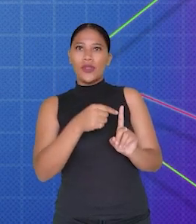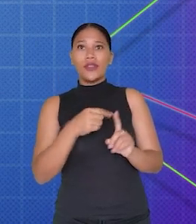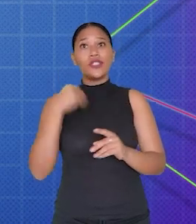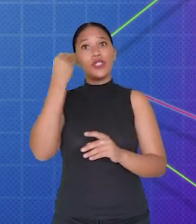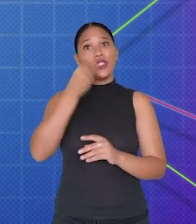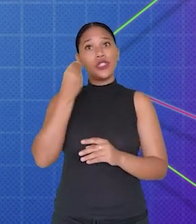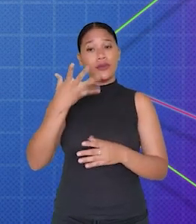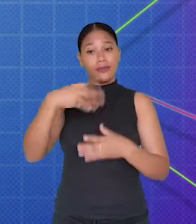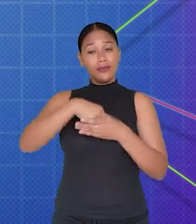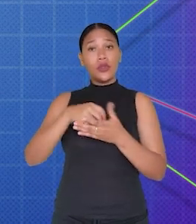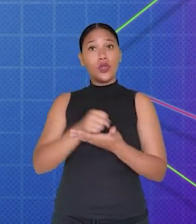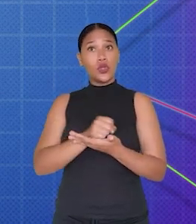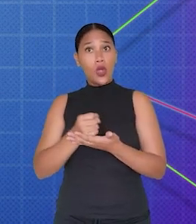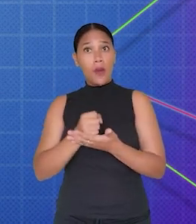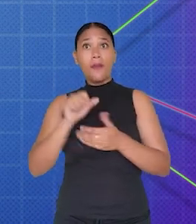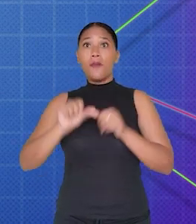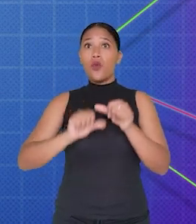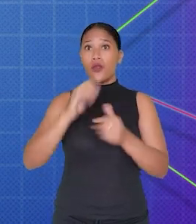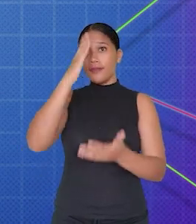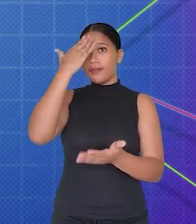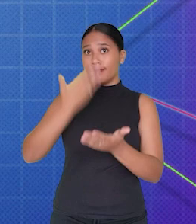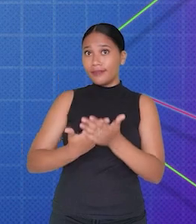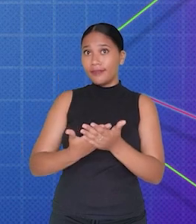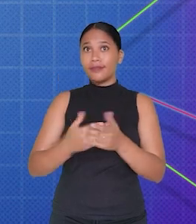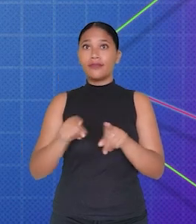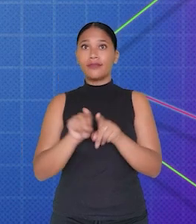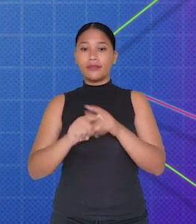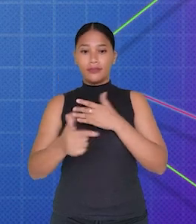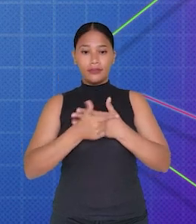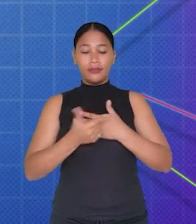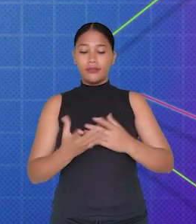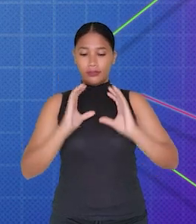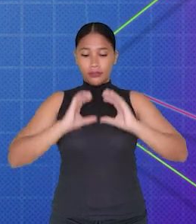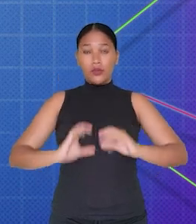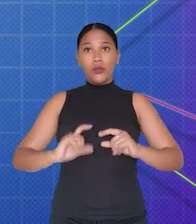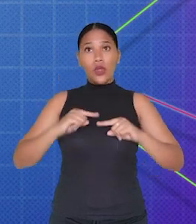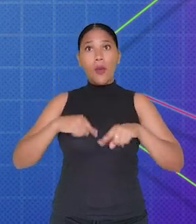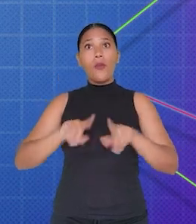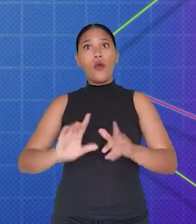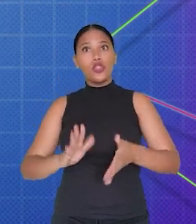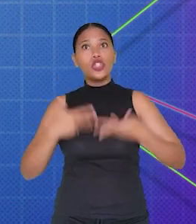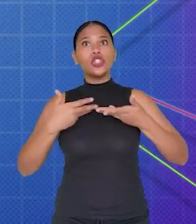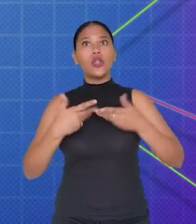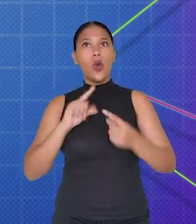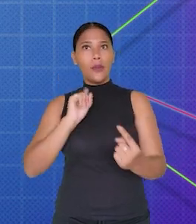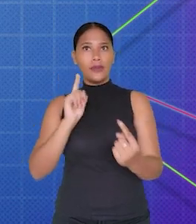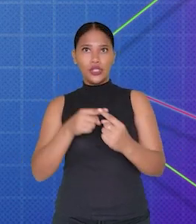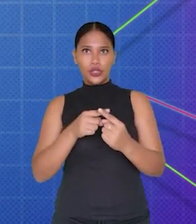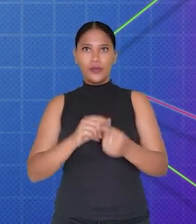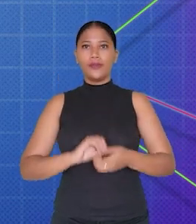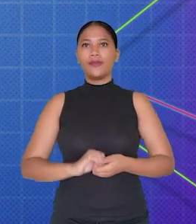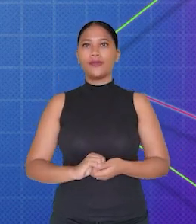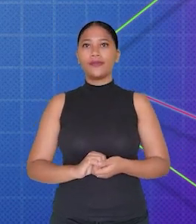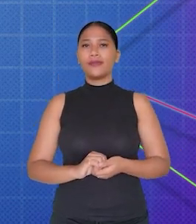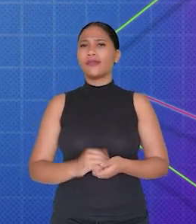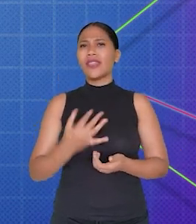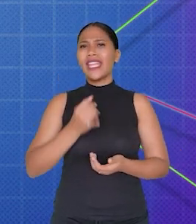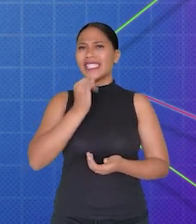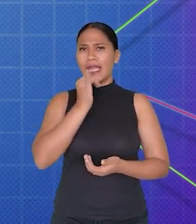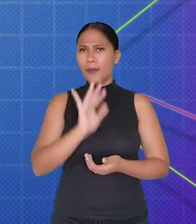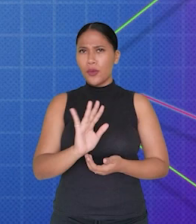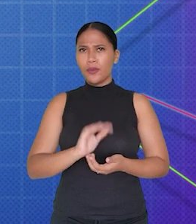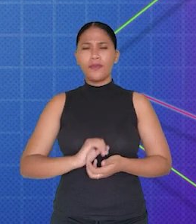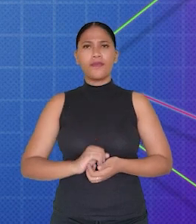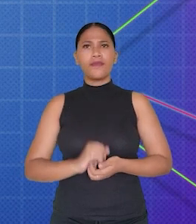do jogo. Isso inclui mudanças nas suas crenças, personalidades, motivações e objetivos. Vamos